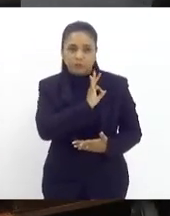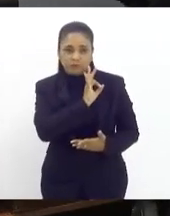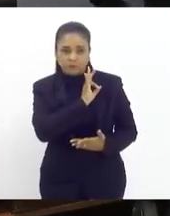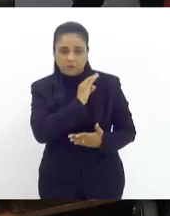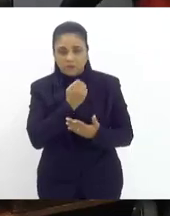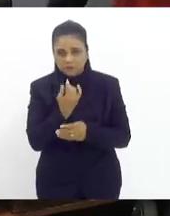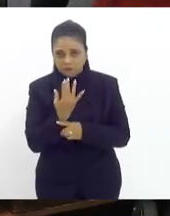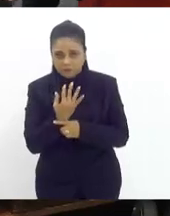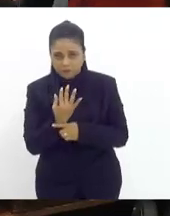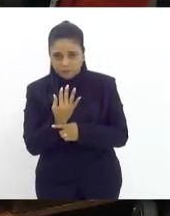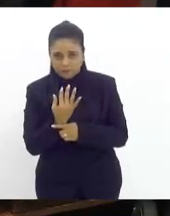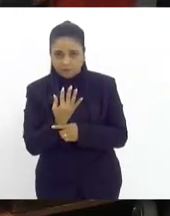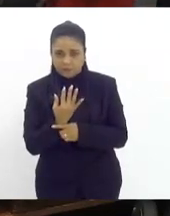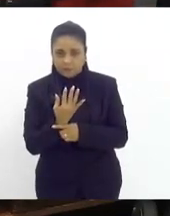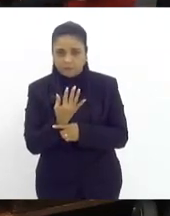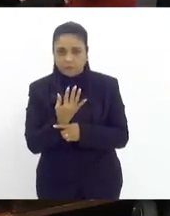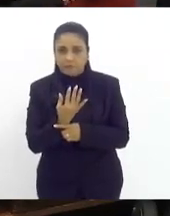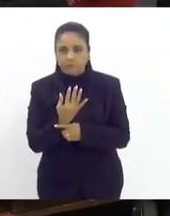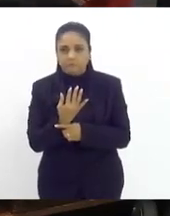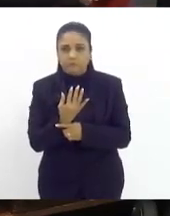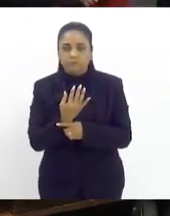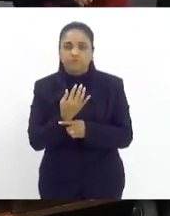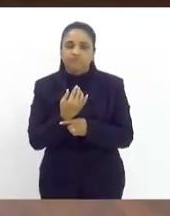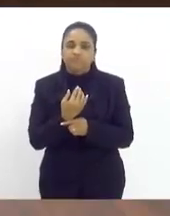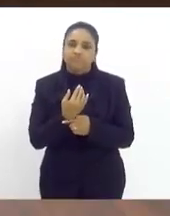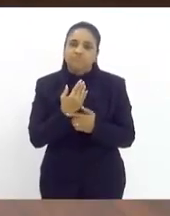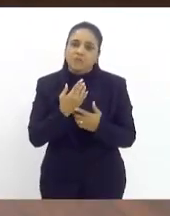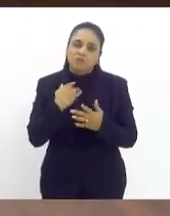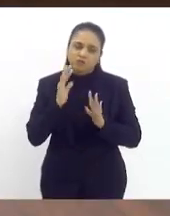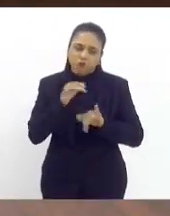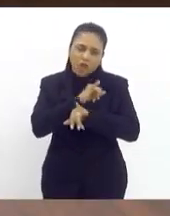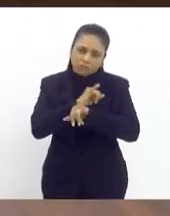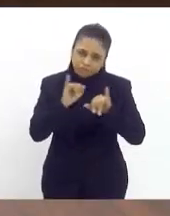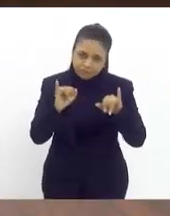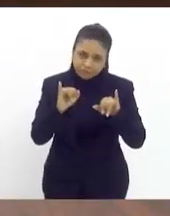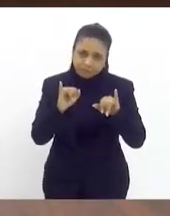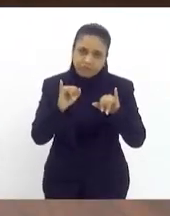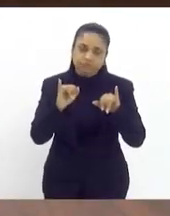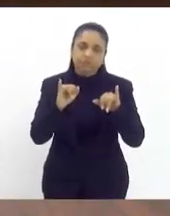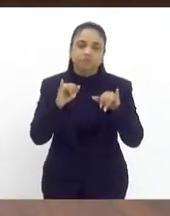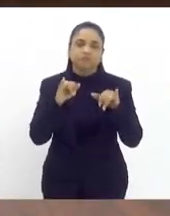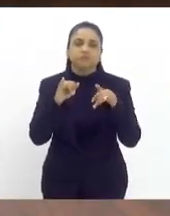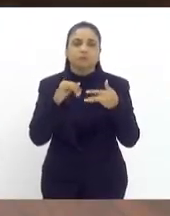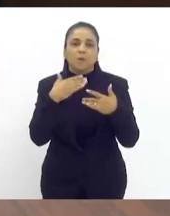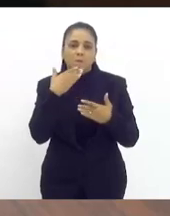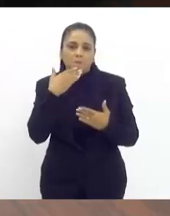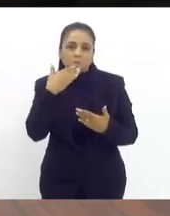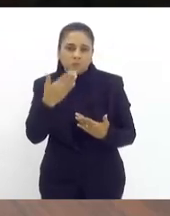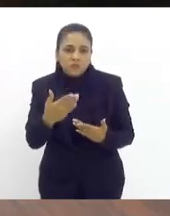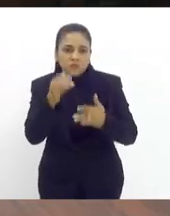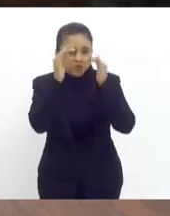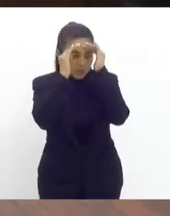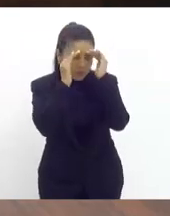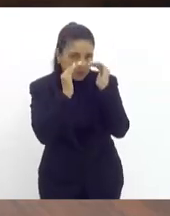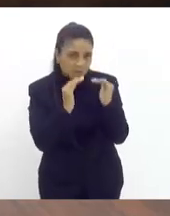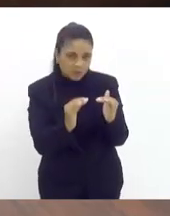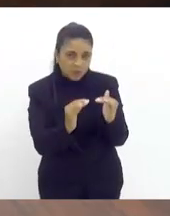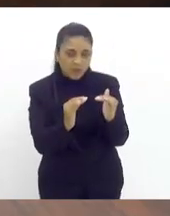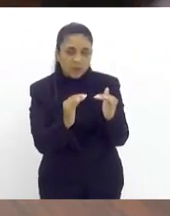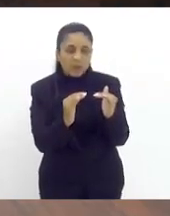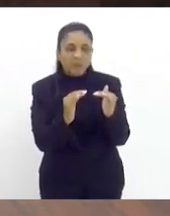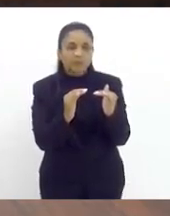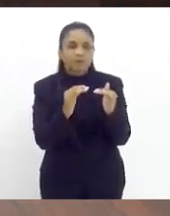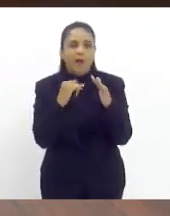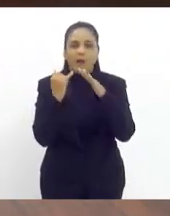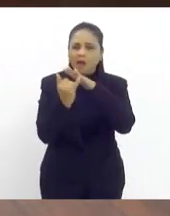de Caxias eu gostaria de ser atendido já fiz meu pronunciamento vou tomar o tempo mas gostaria de pedir em respeito a